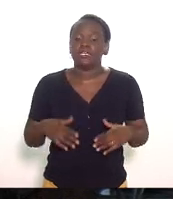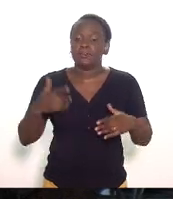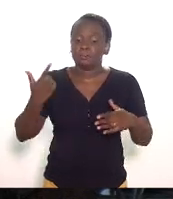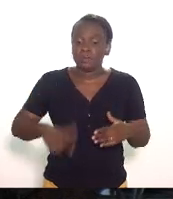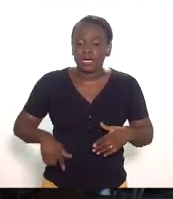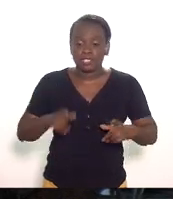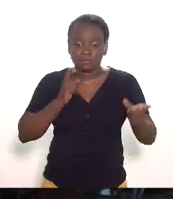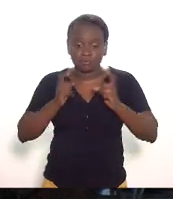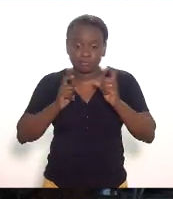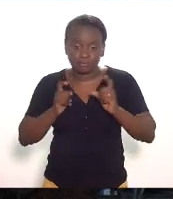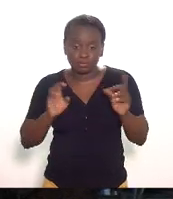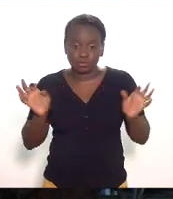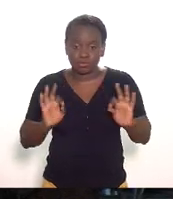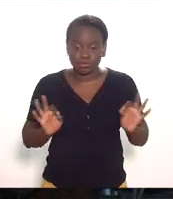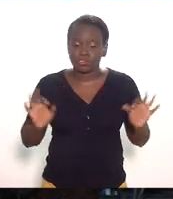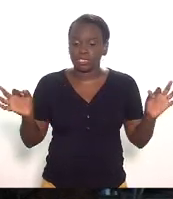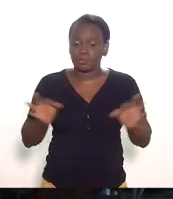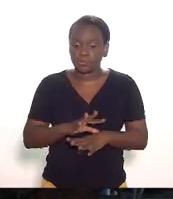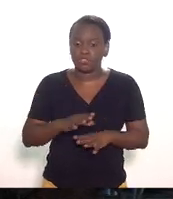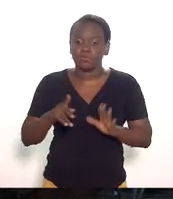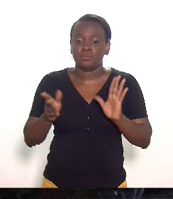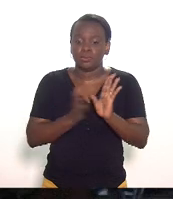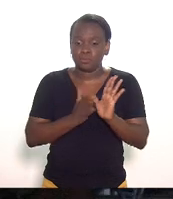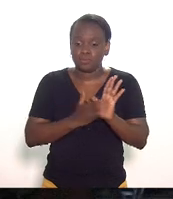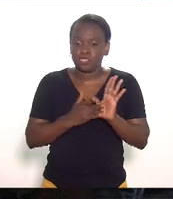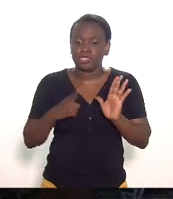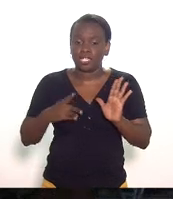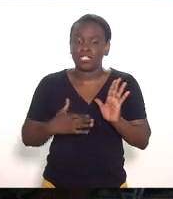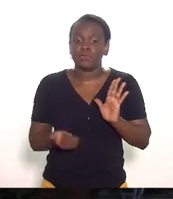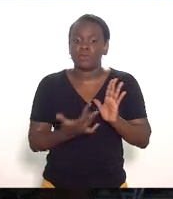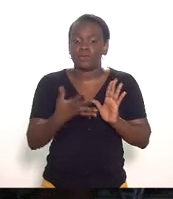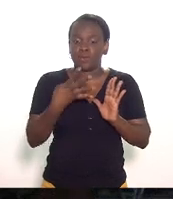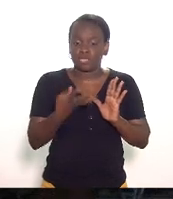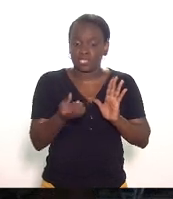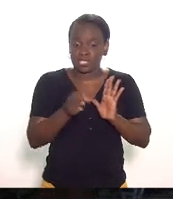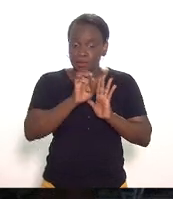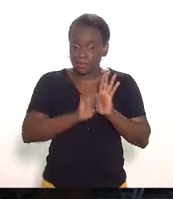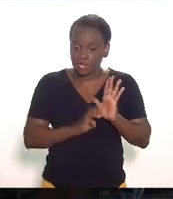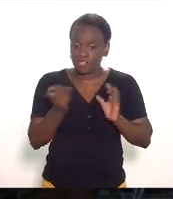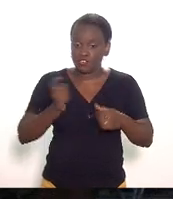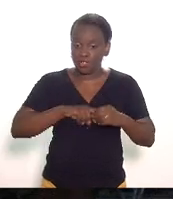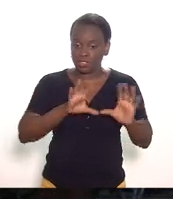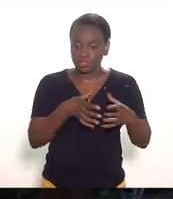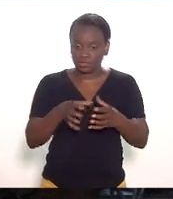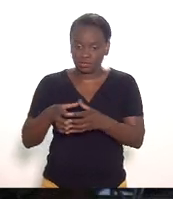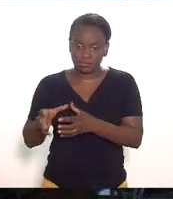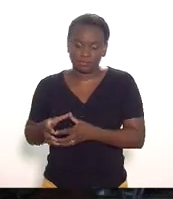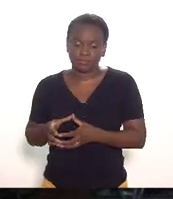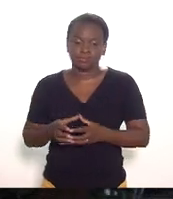quem queira discutir, encerrada a discussão, a presente proposta recebeu 46 emendas e retorna às comissões.